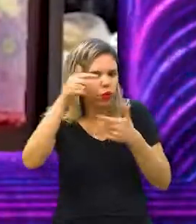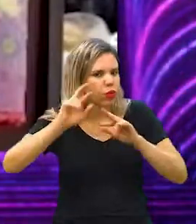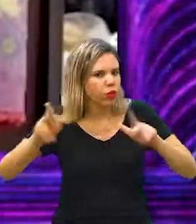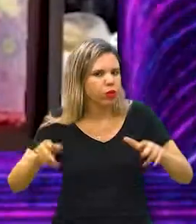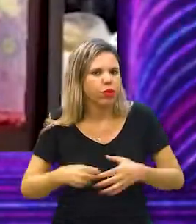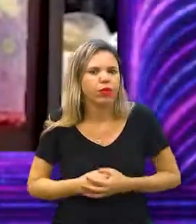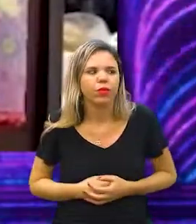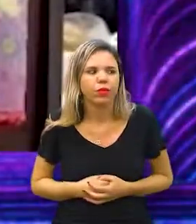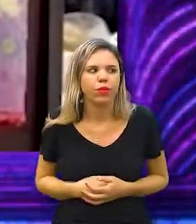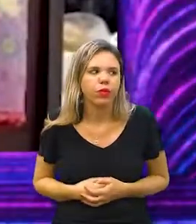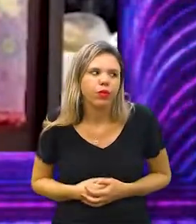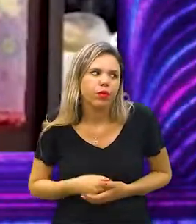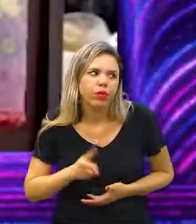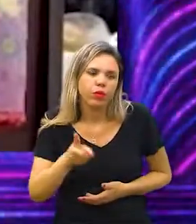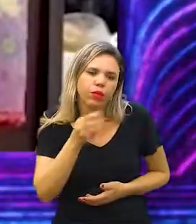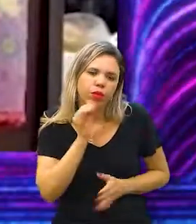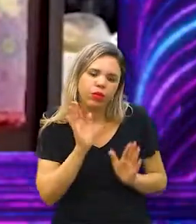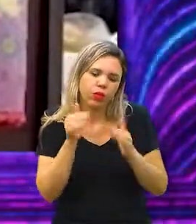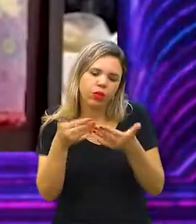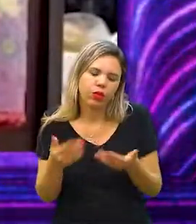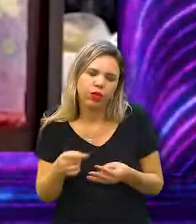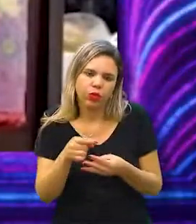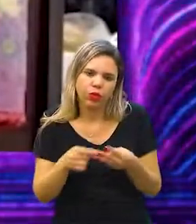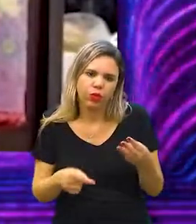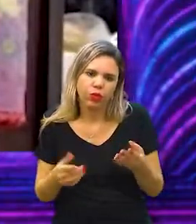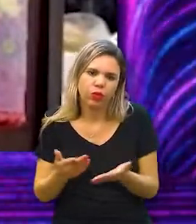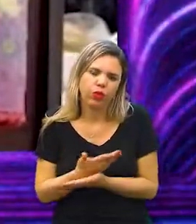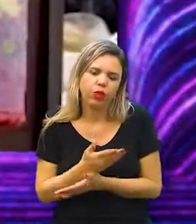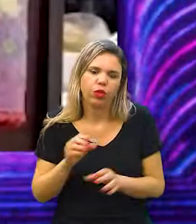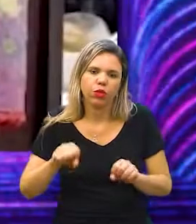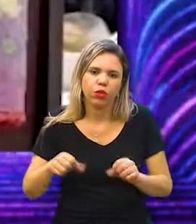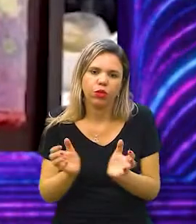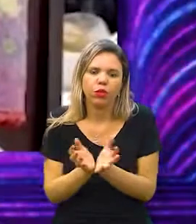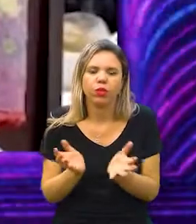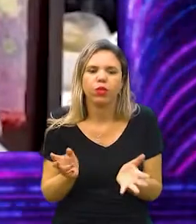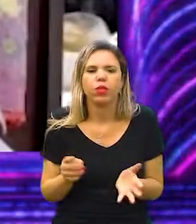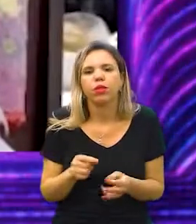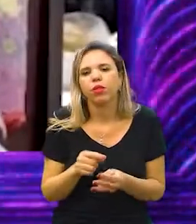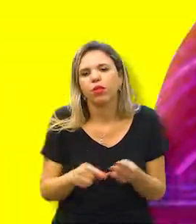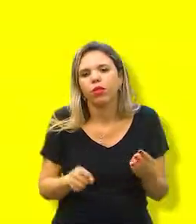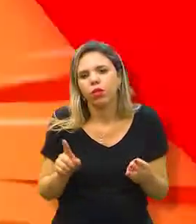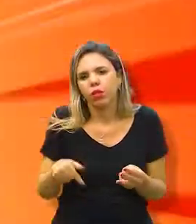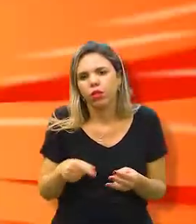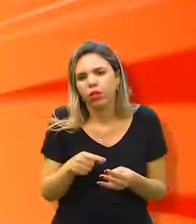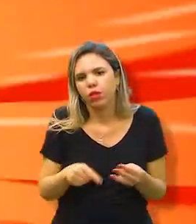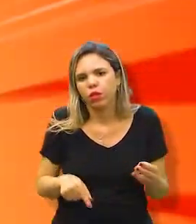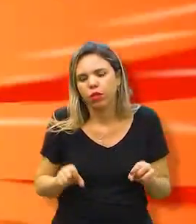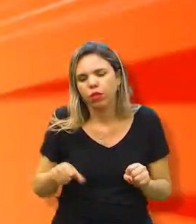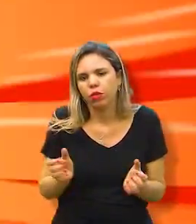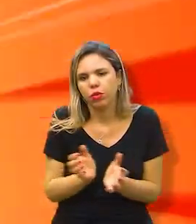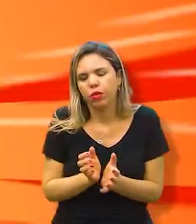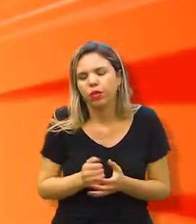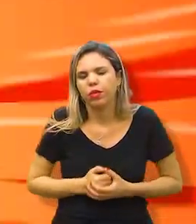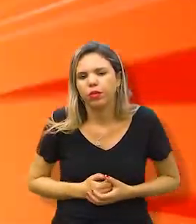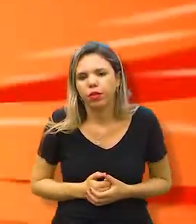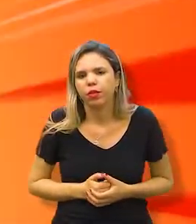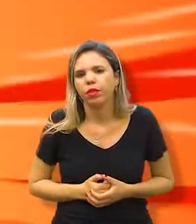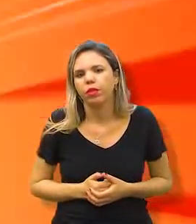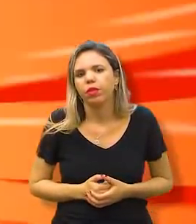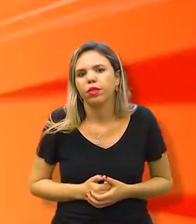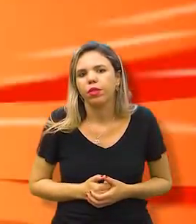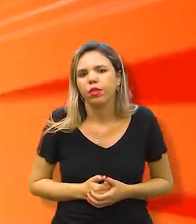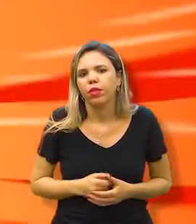outros personagens, mas sempre focando nos três motoclubes, né, porque a tríade é dos três